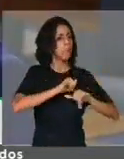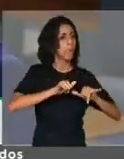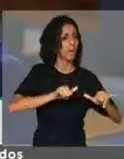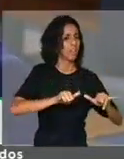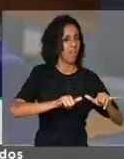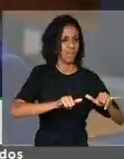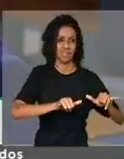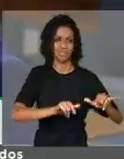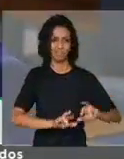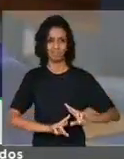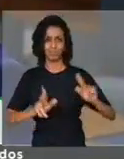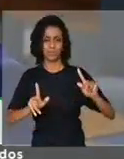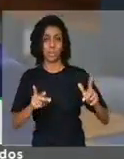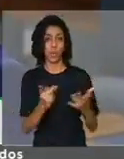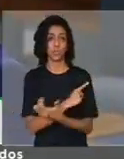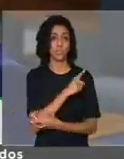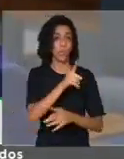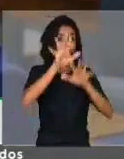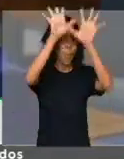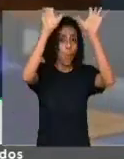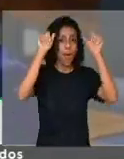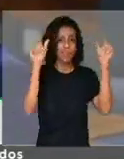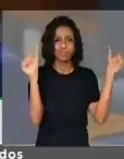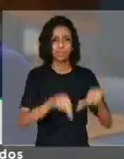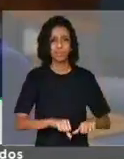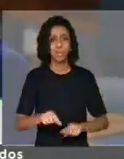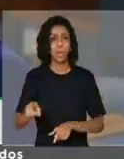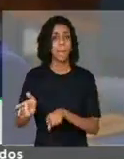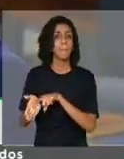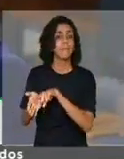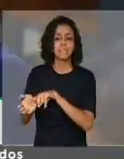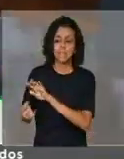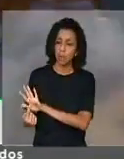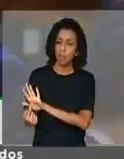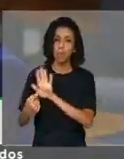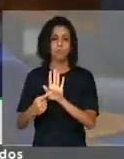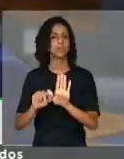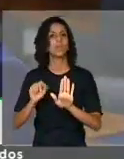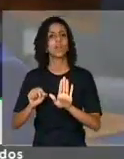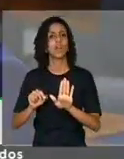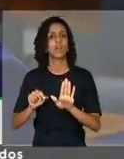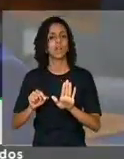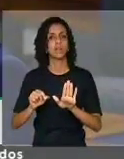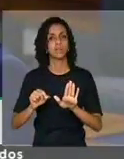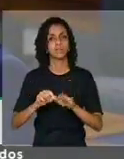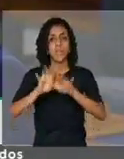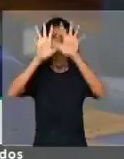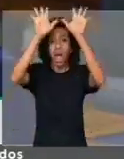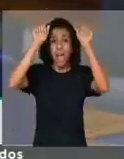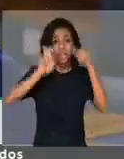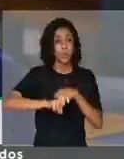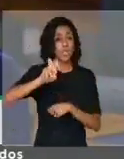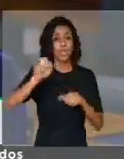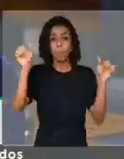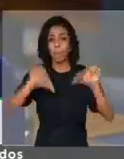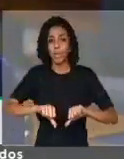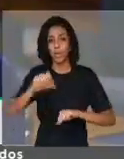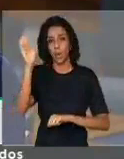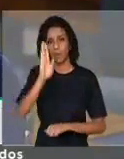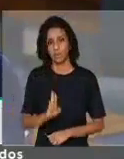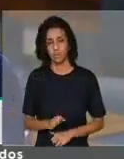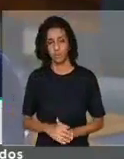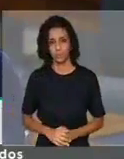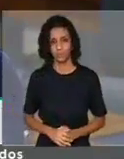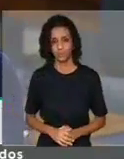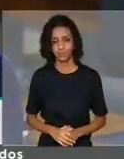que aconteceu no Acre foi um fracasso total. E essa pesquisa mostra, é o quinto pior estado do Brasil.